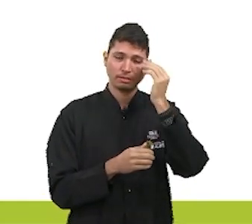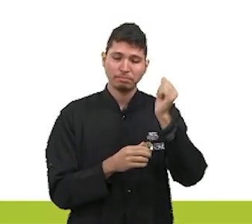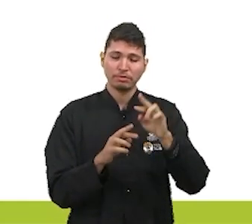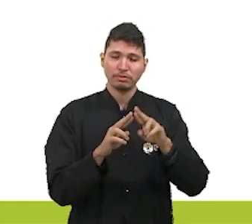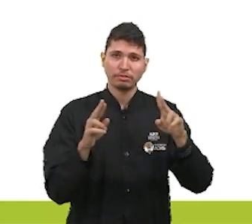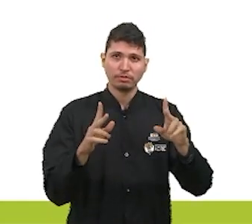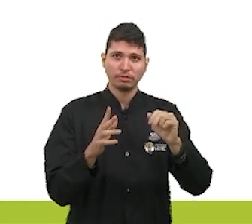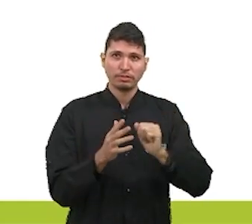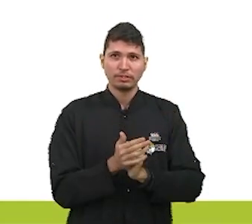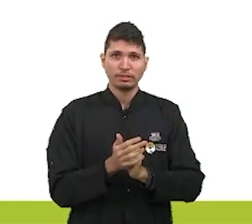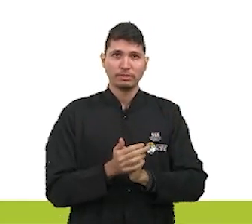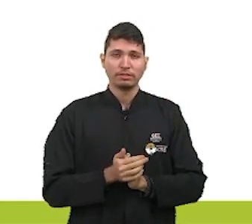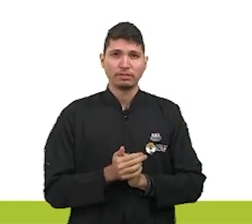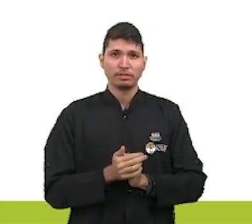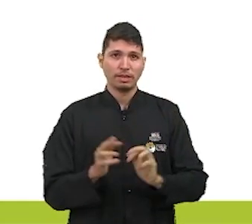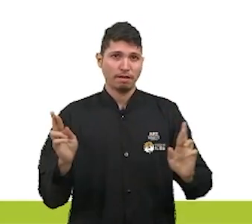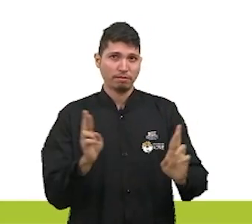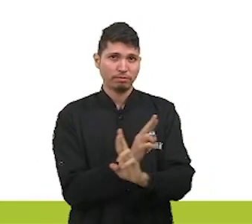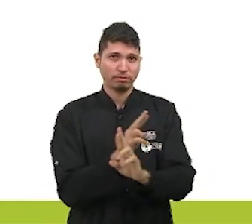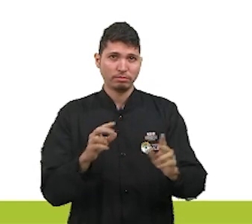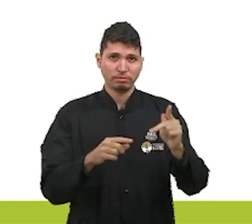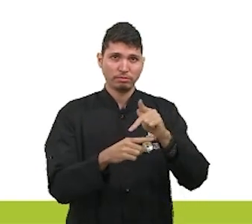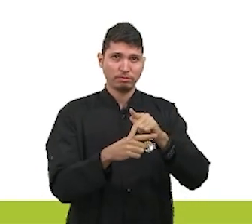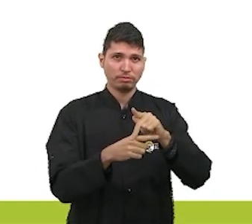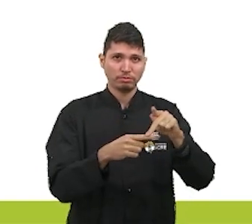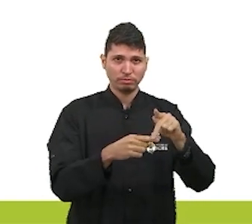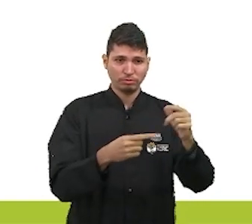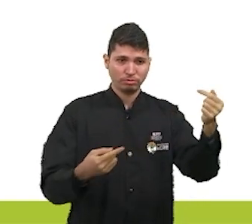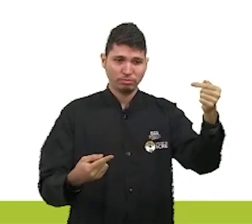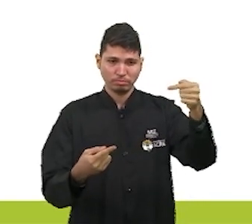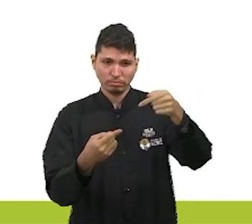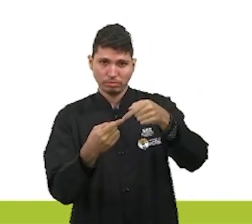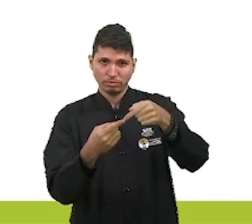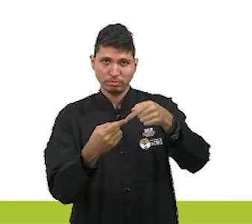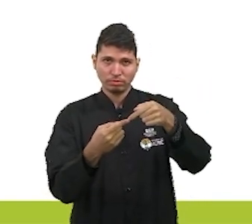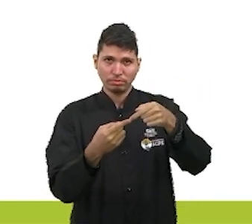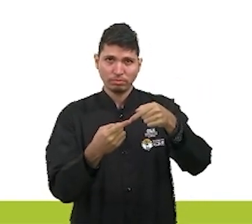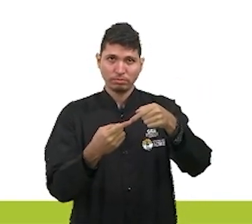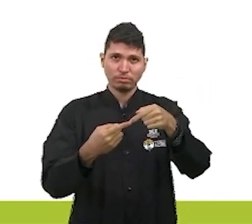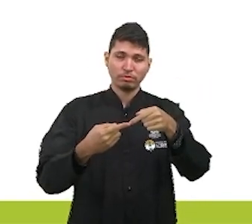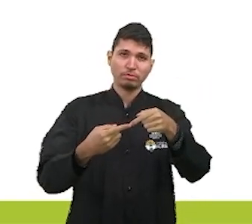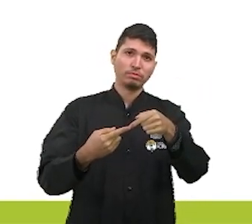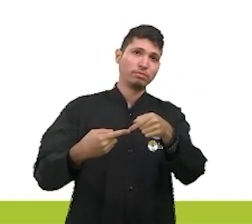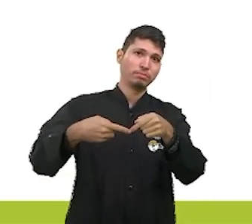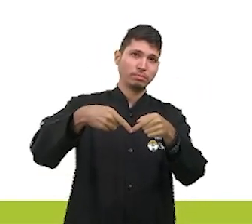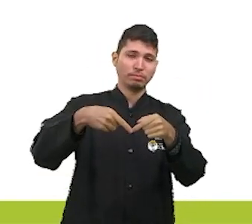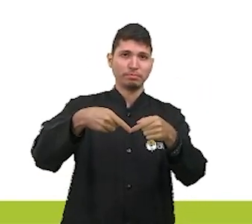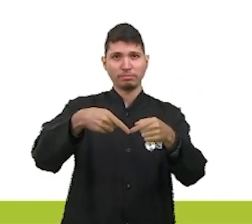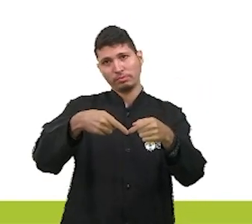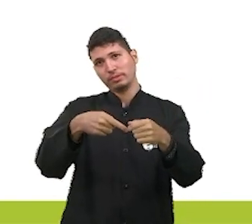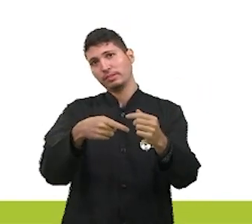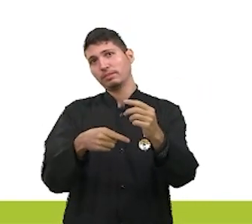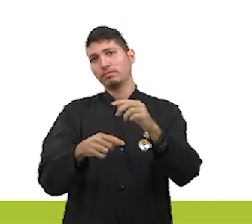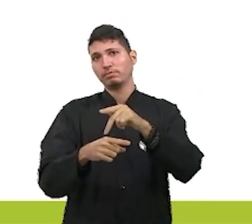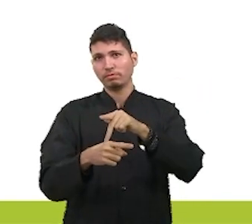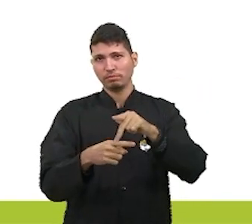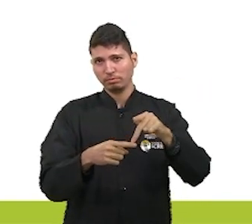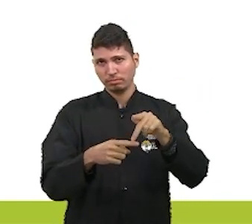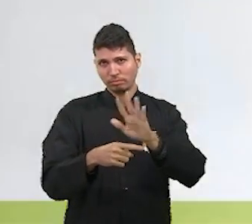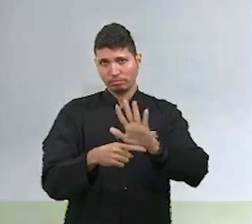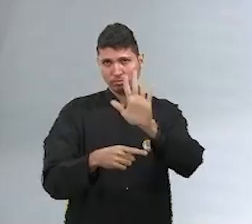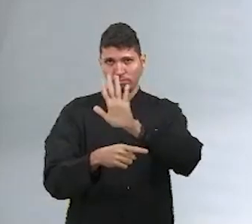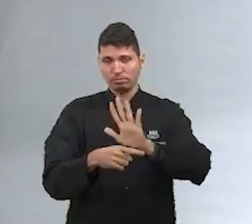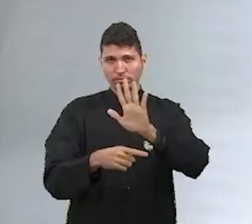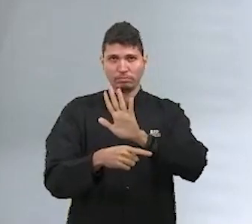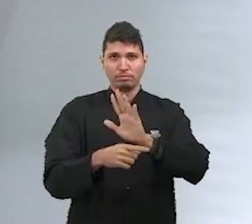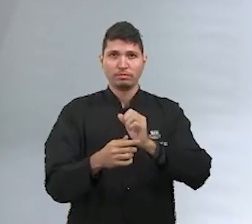diferença quando se tratar da polaridade de uma ligação para a polaridade da molécula em geral.